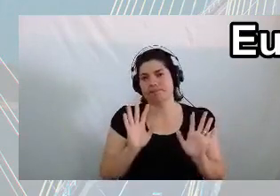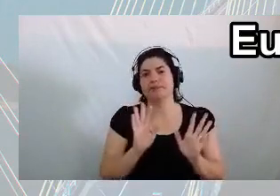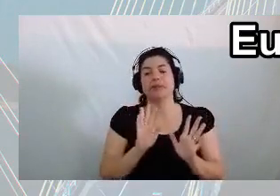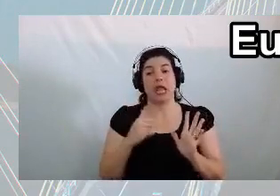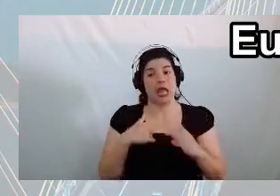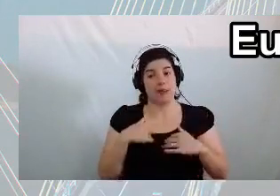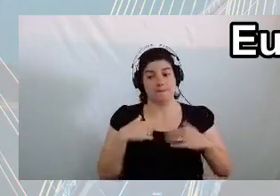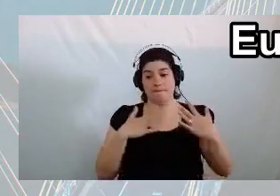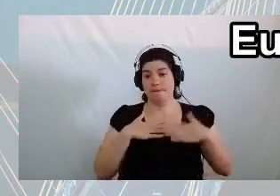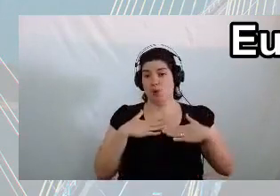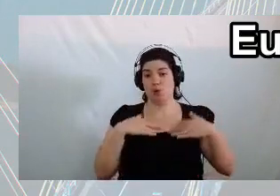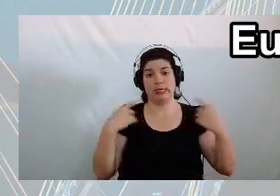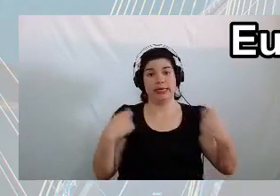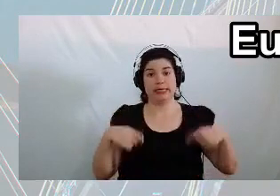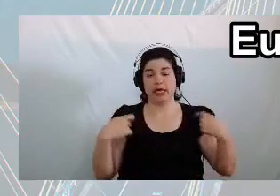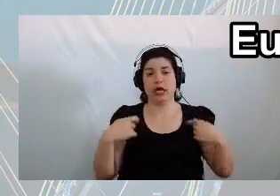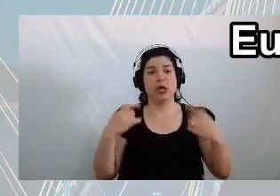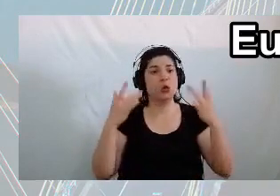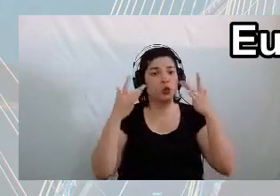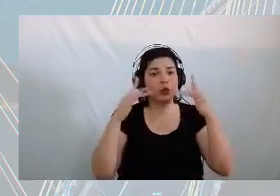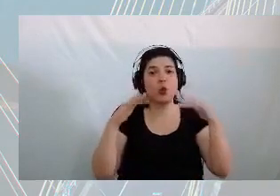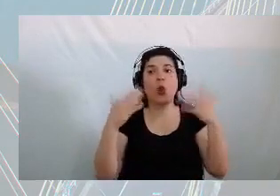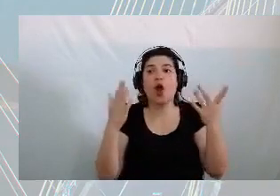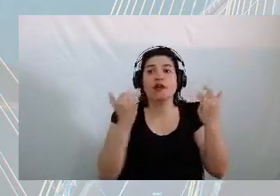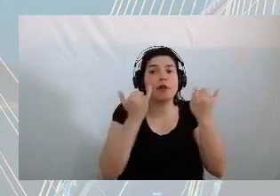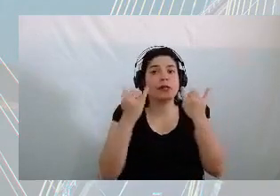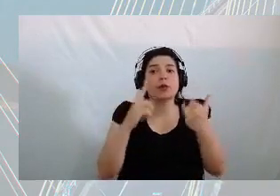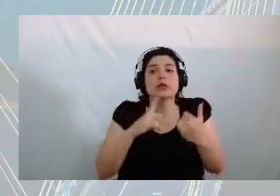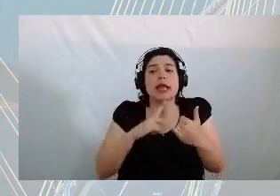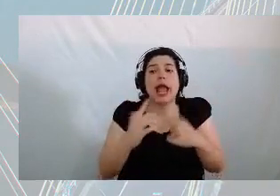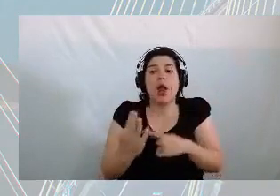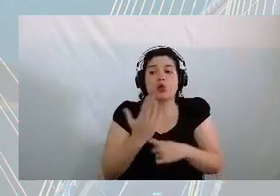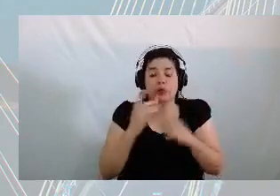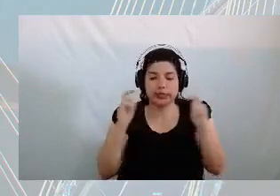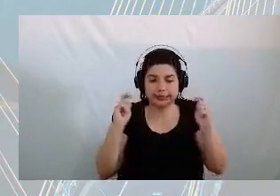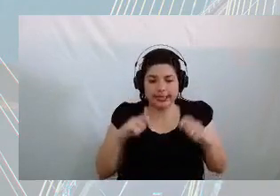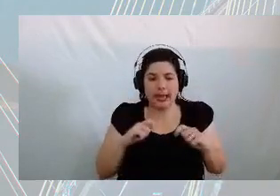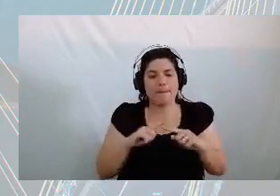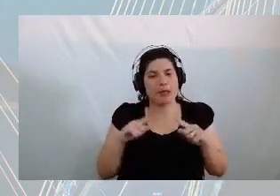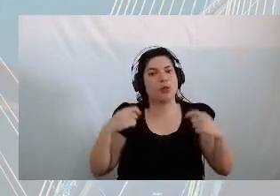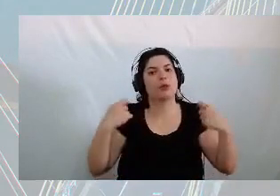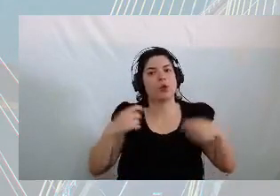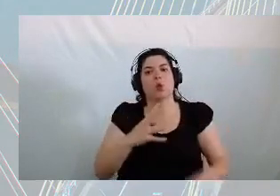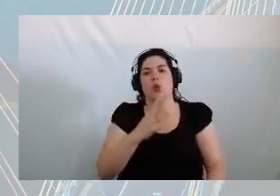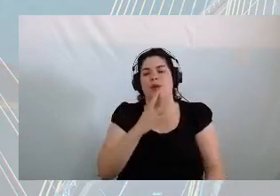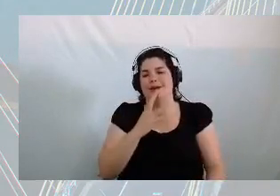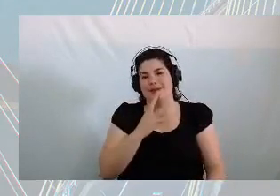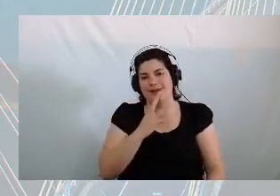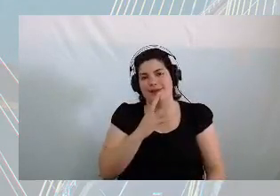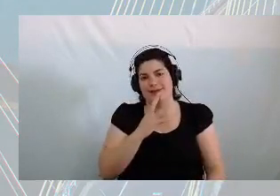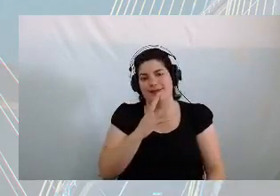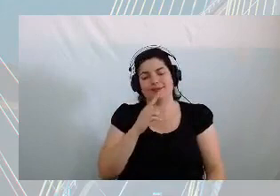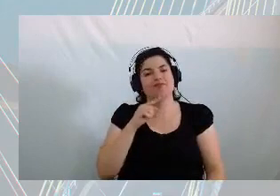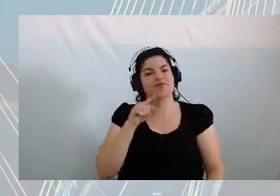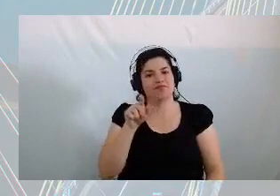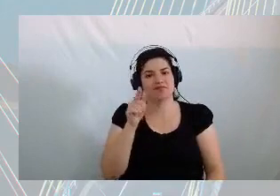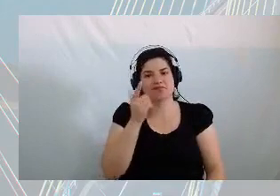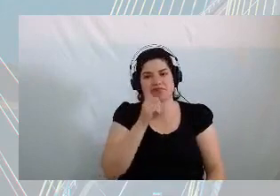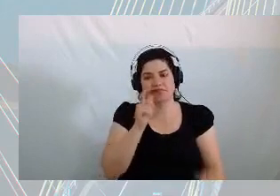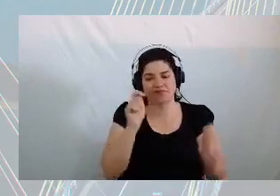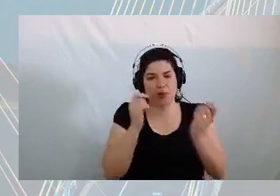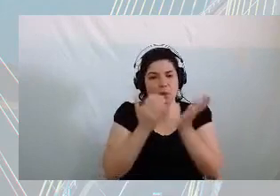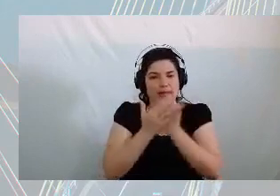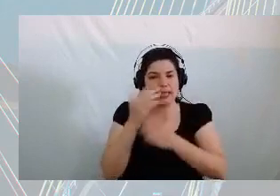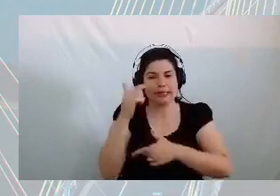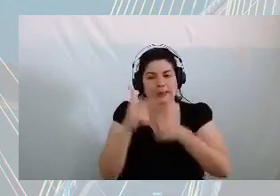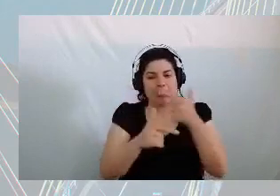necessidade. Eu ainda não sei que dados eu tenho que vão me ajudar nisso. Eu preciso conhecer essa necessidade. Com base nisso, eu vou começar a trabalhar, vou